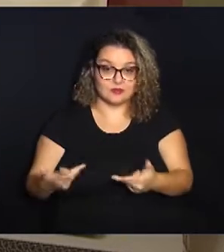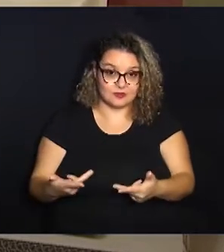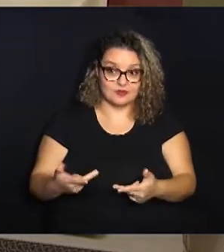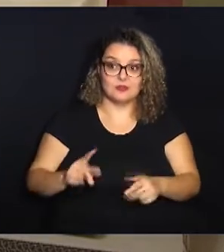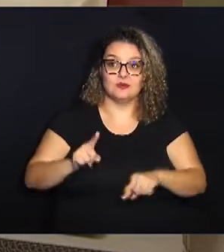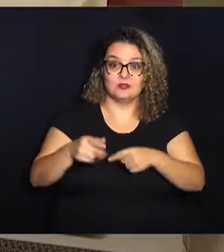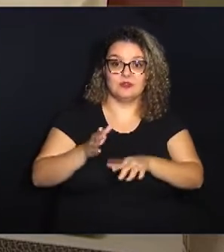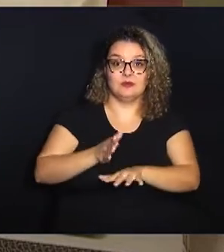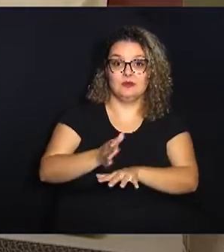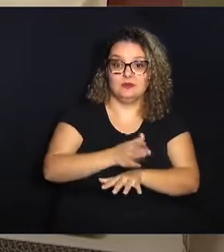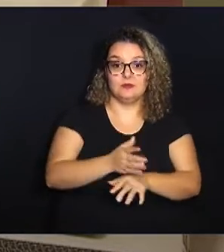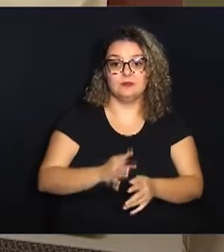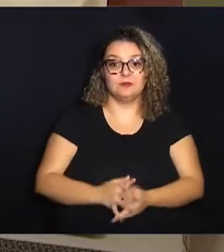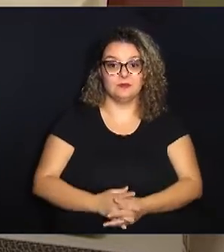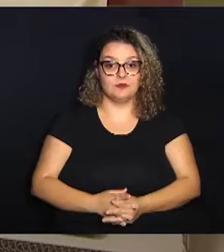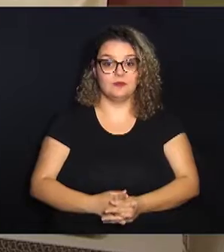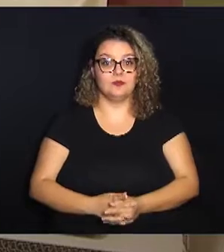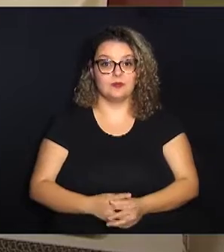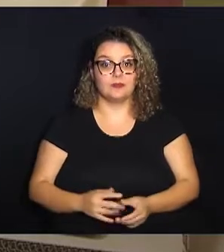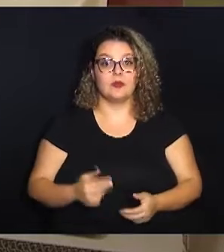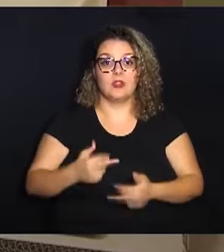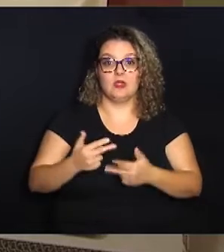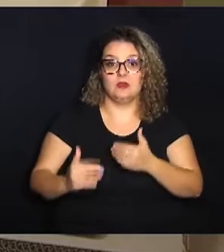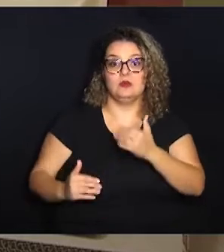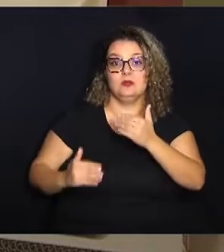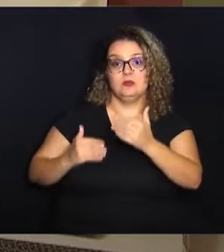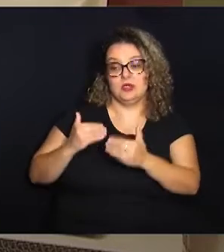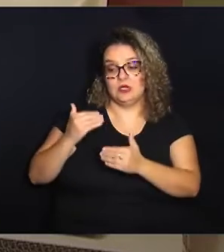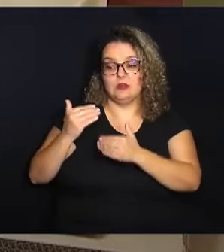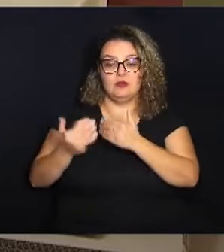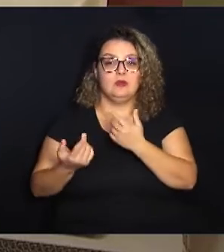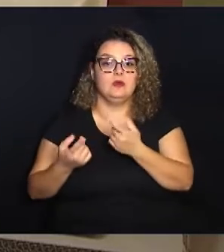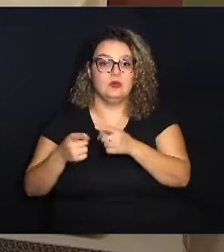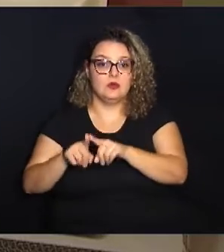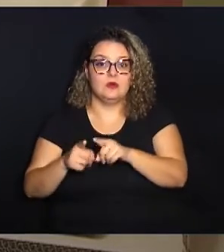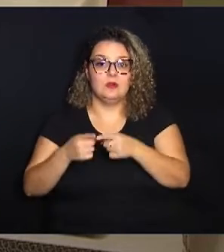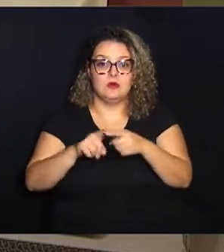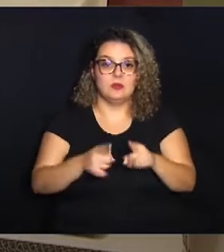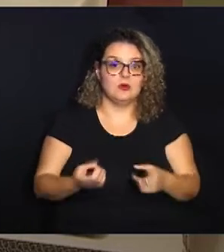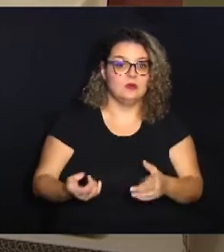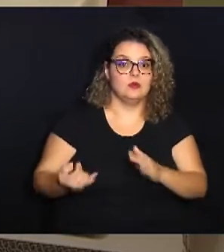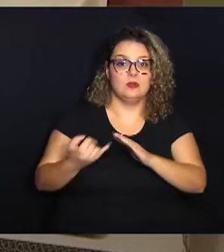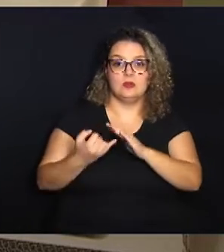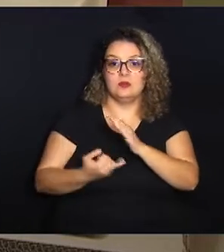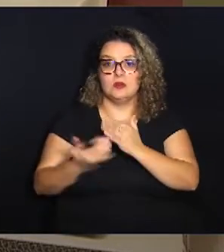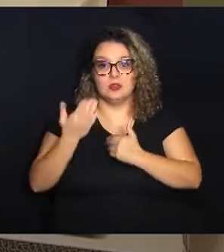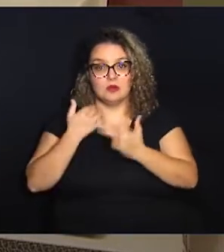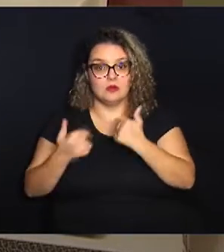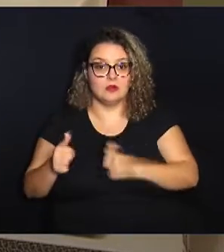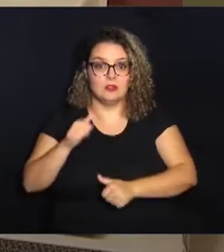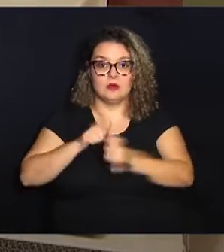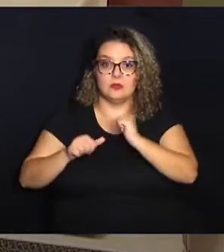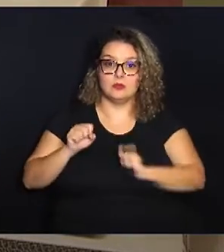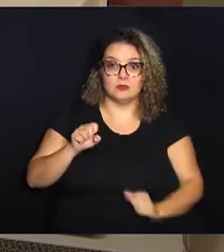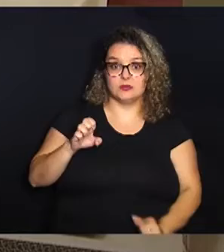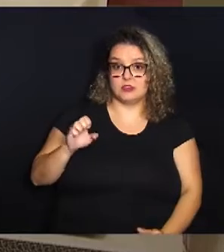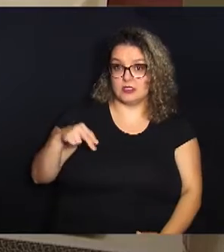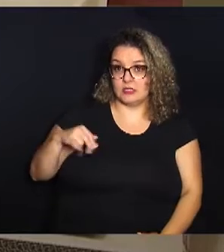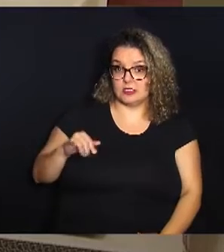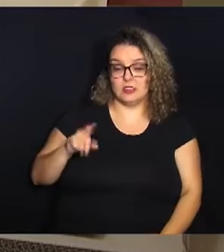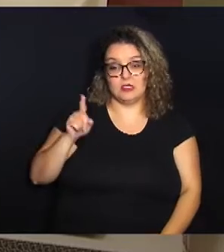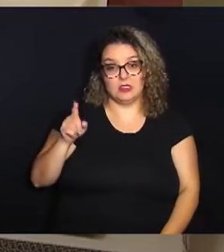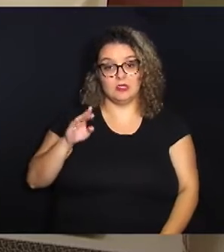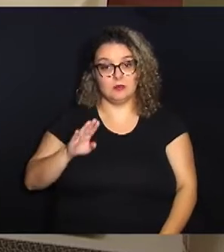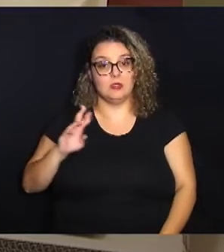outro segmento, mas à medida que as coisas foram desenvolvendo, a gente foi fazendo parcerias com o Instituto de Alimentos e Bebidas do Senai, em Belo Horizonte, fomos